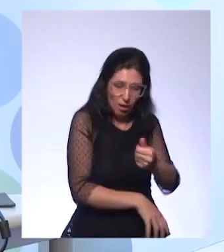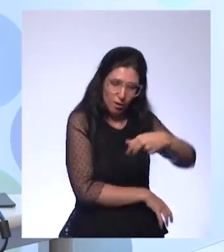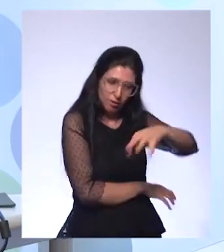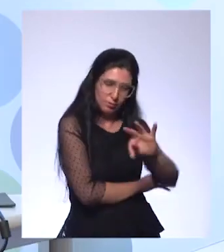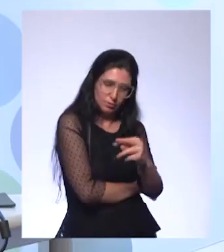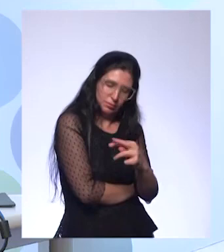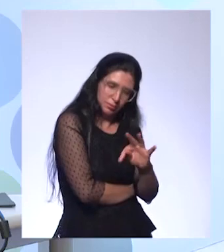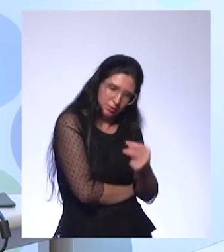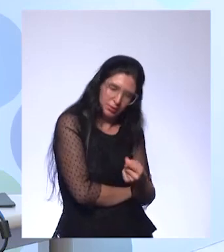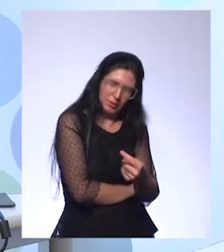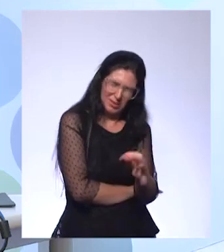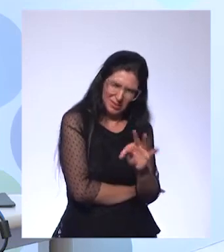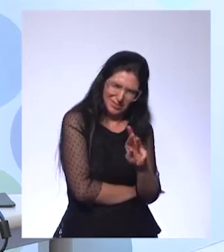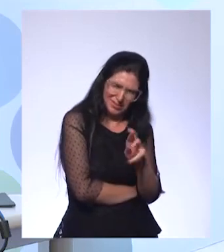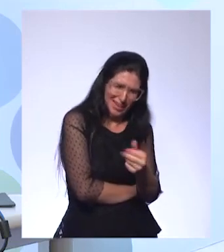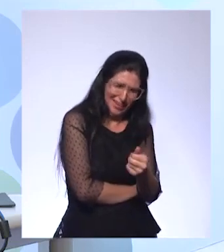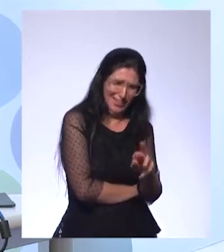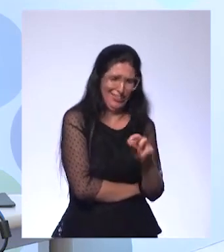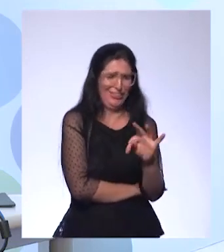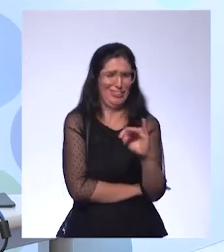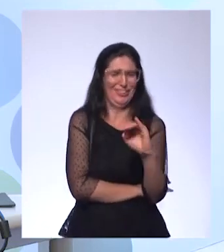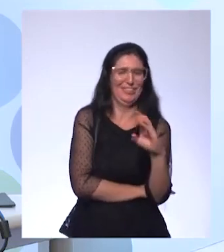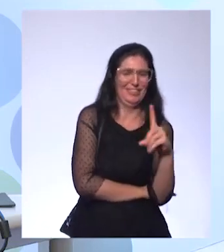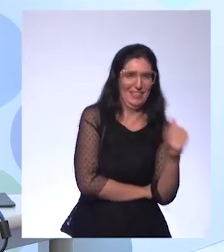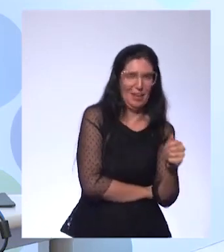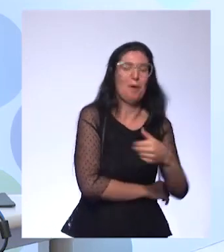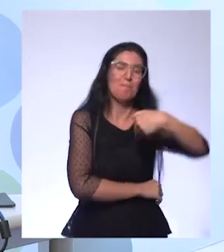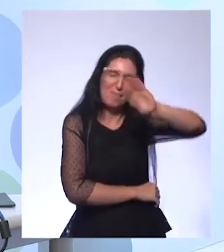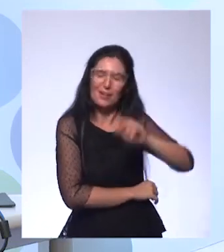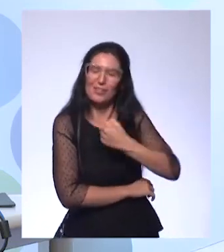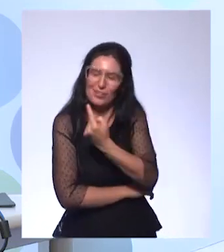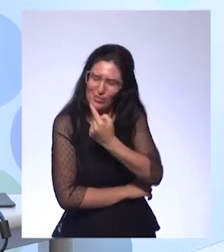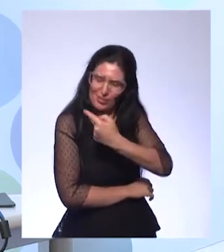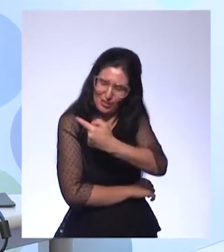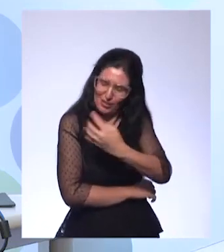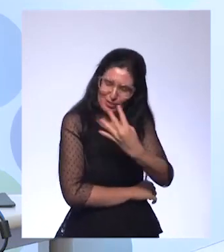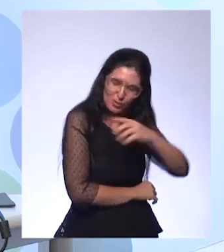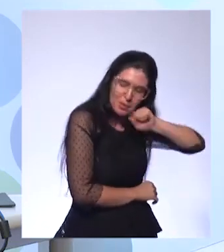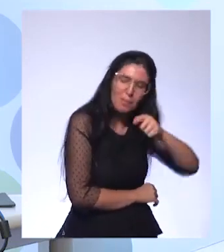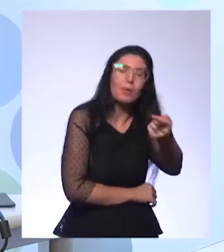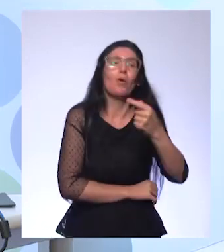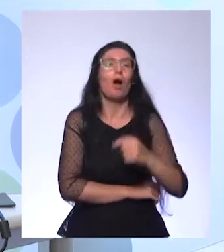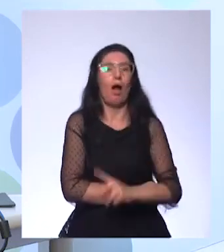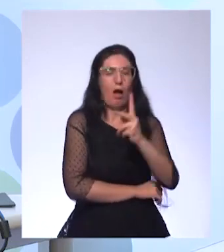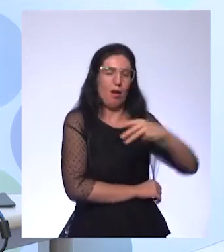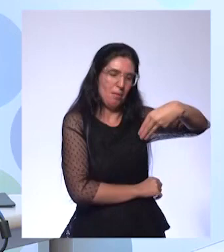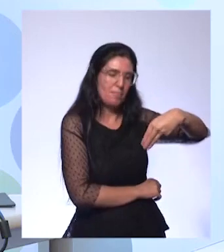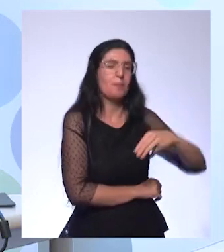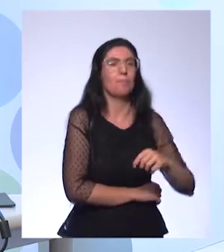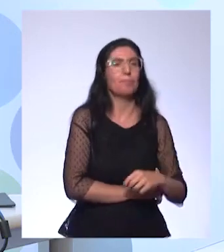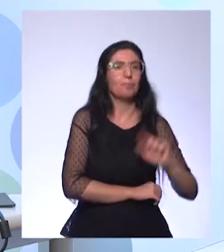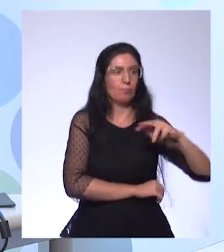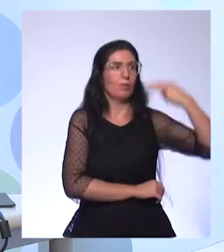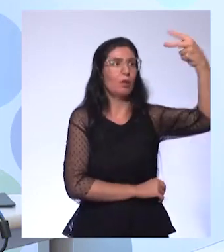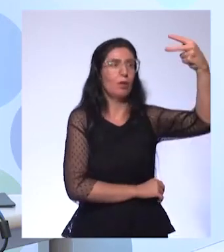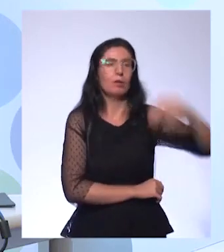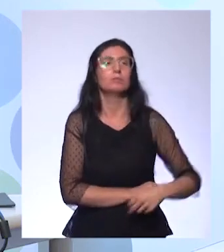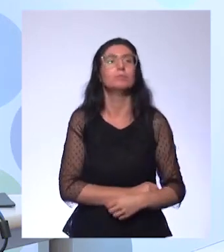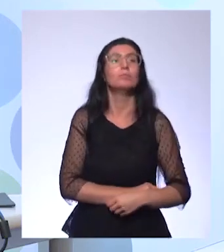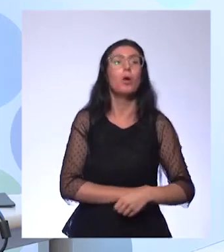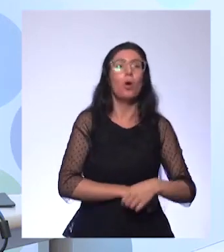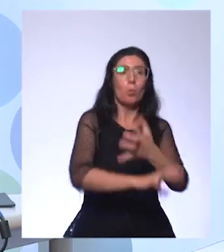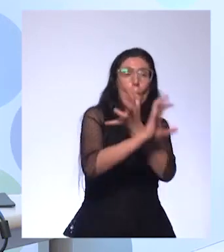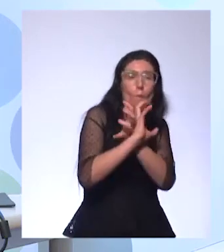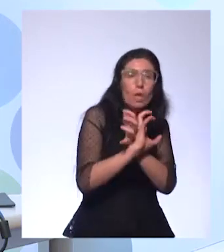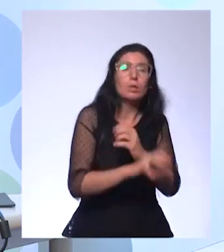maior deserto do mundo, né? Ele tem mais de 14 mil quilômetros quadrados. O deserto quente maior é o deserto do Saara, com um pouco mais aí de